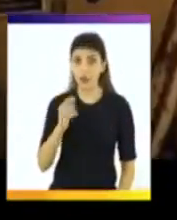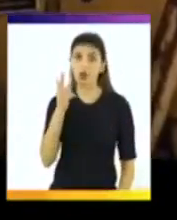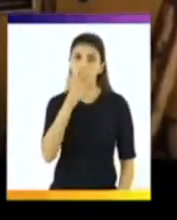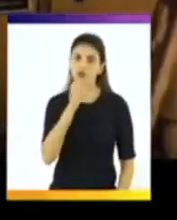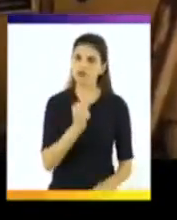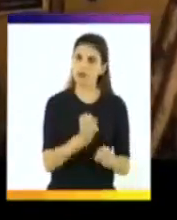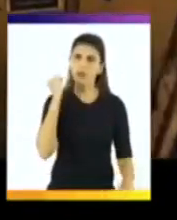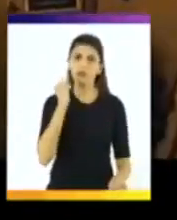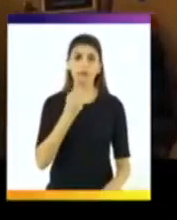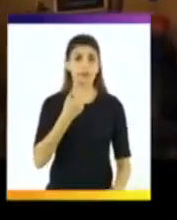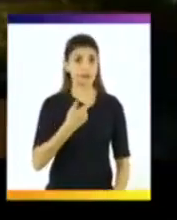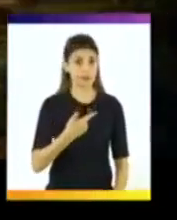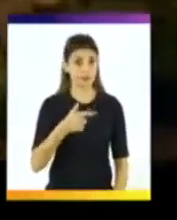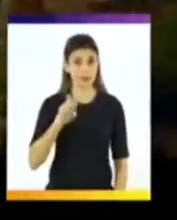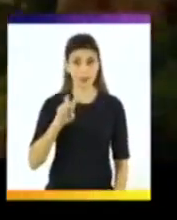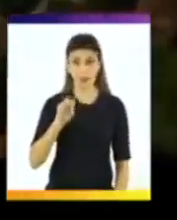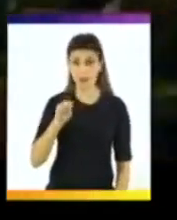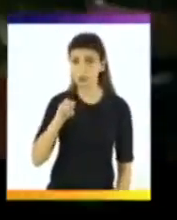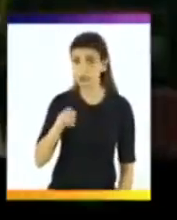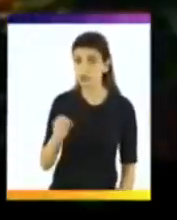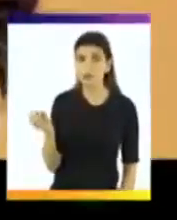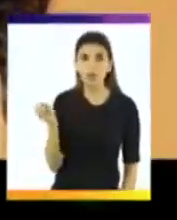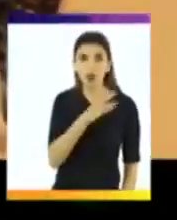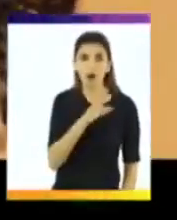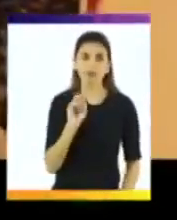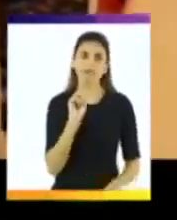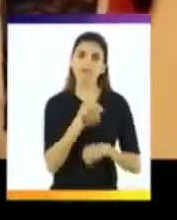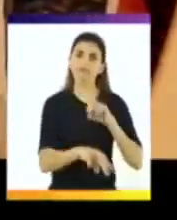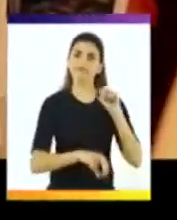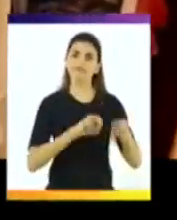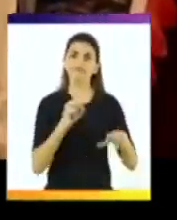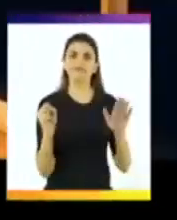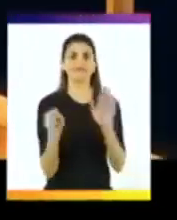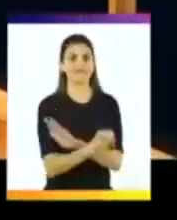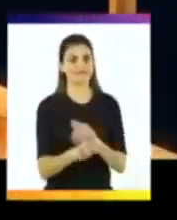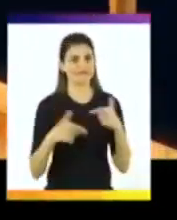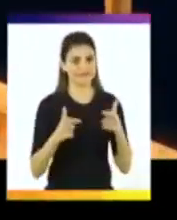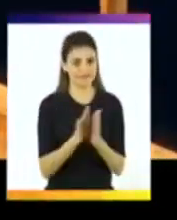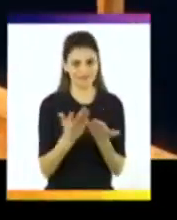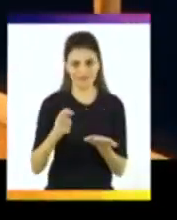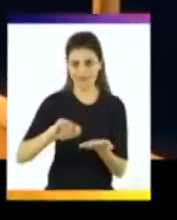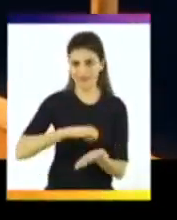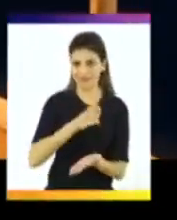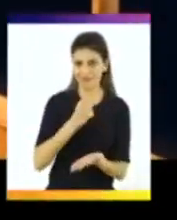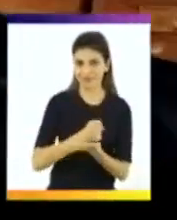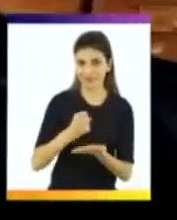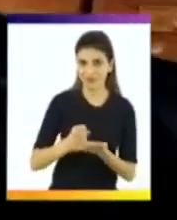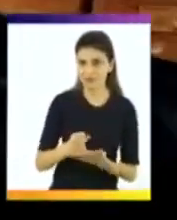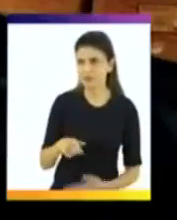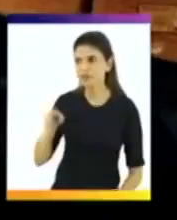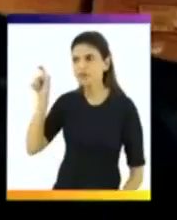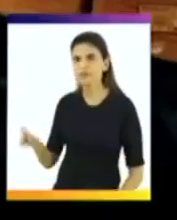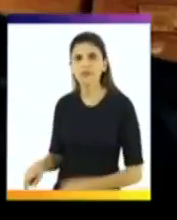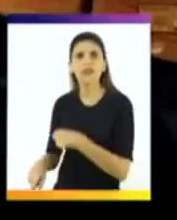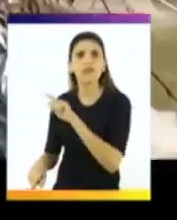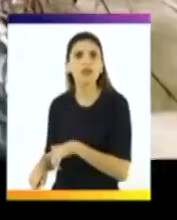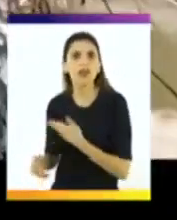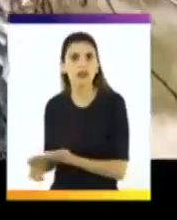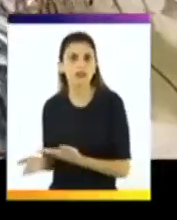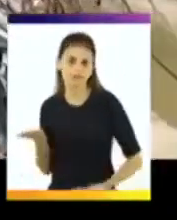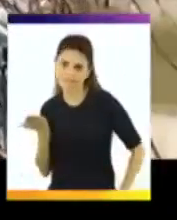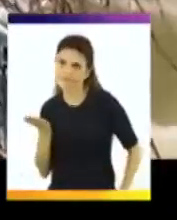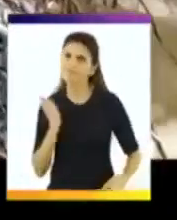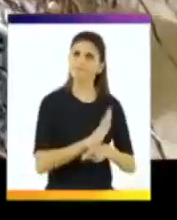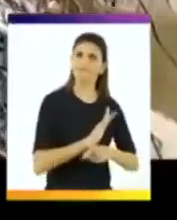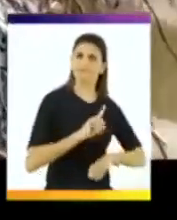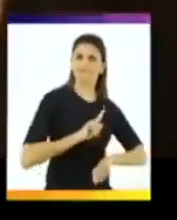próprio Cláudio Castro aparece Quem é esse cara aí ele disco aí o teatro evangélico tem o eleitorado evangélico uma de suas bases Ele disse que